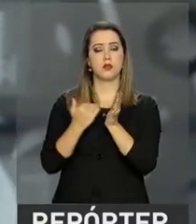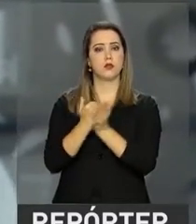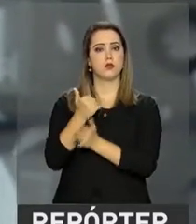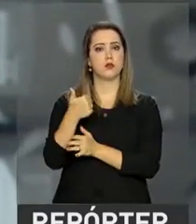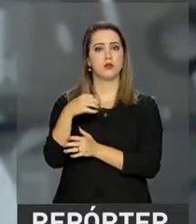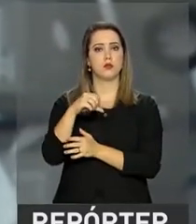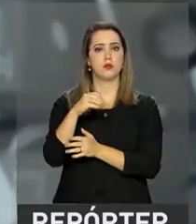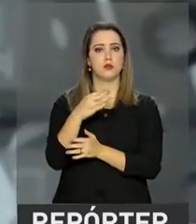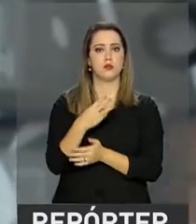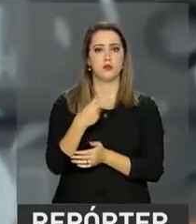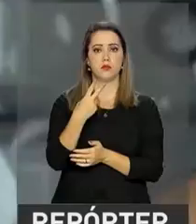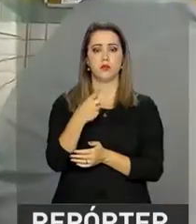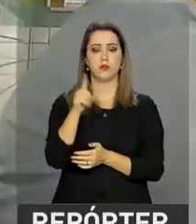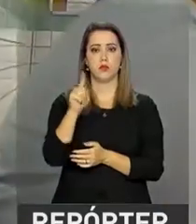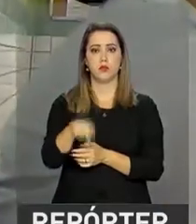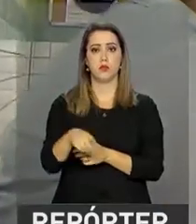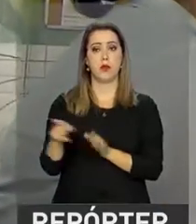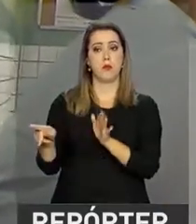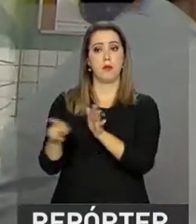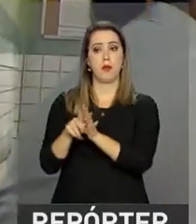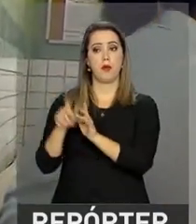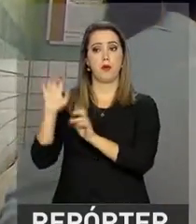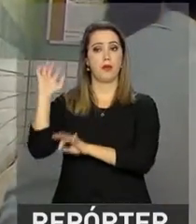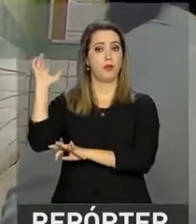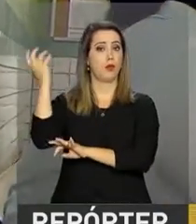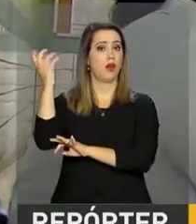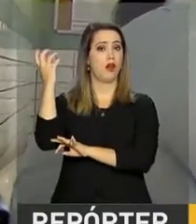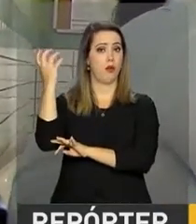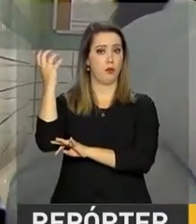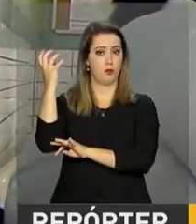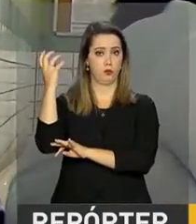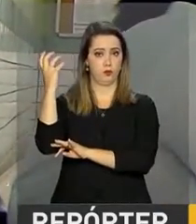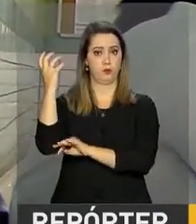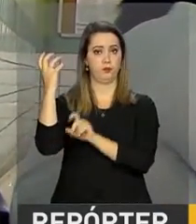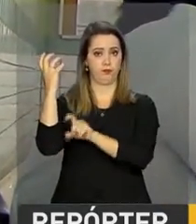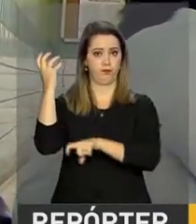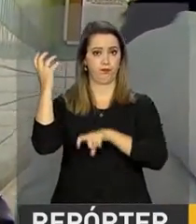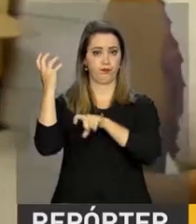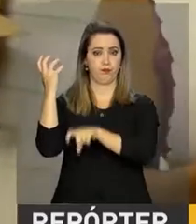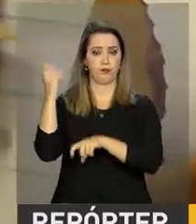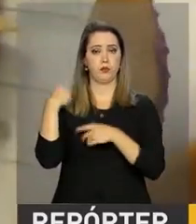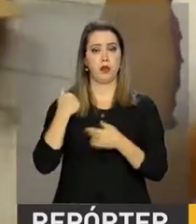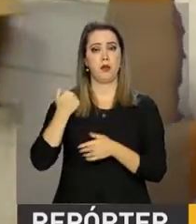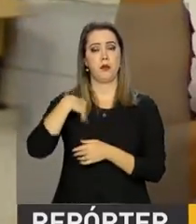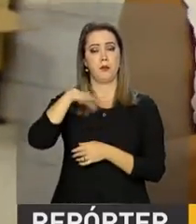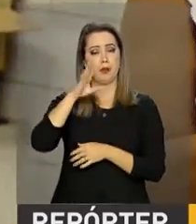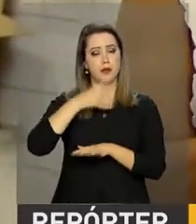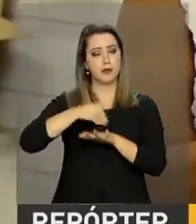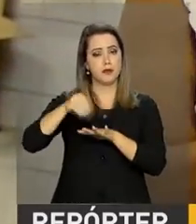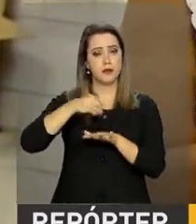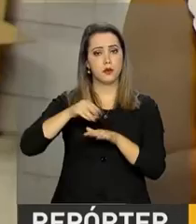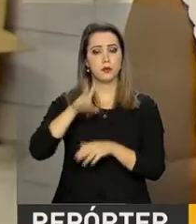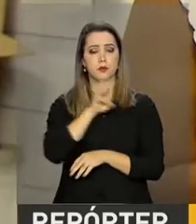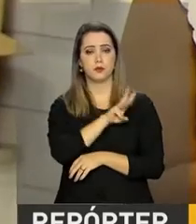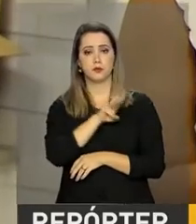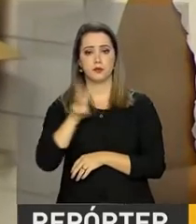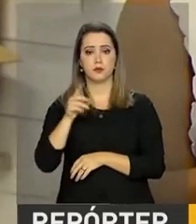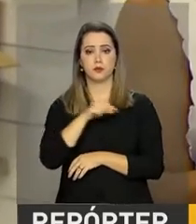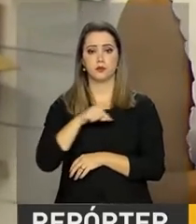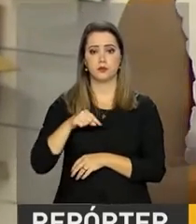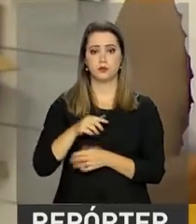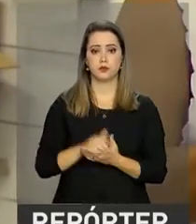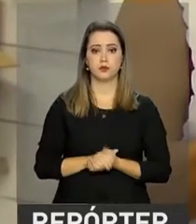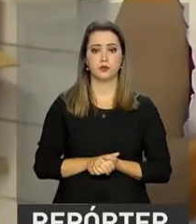1942 são silvestres mais informações sobre a febre amarela você encontra na página do ministério da saúde na